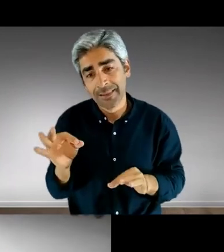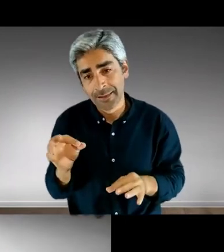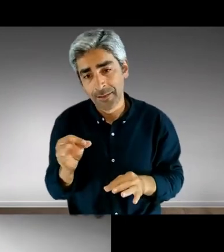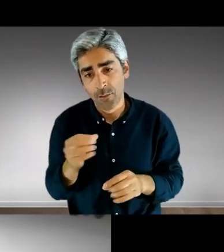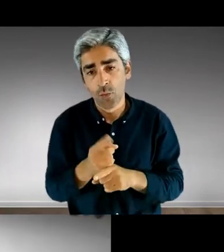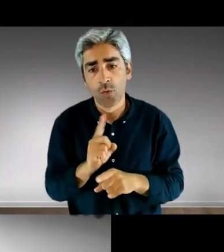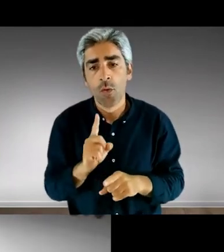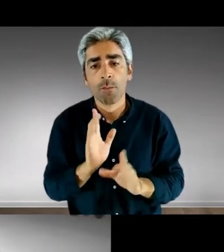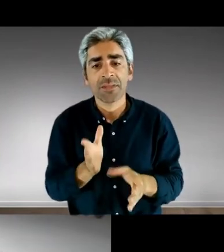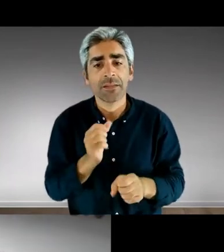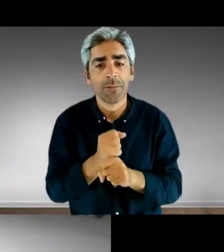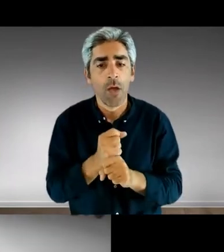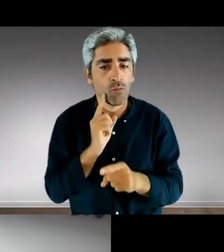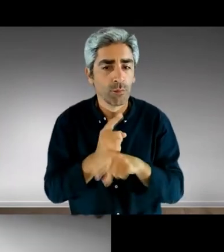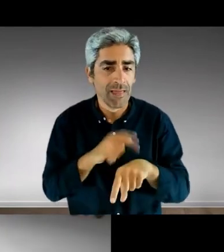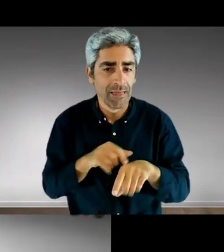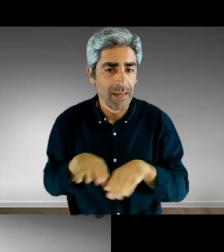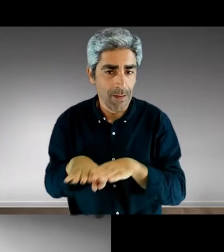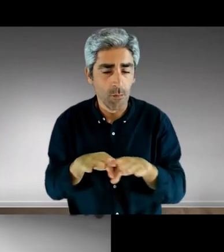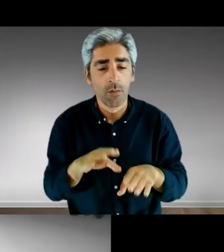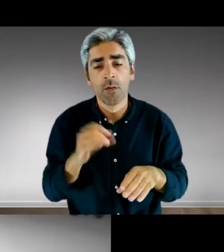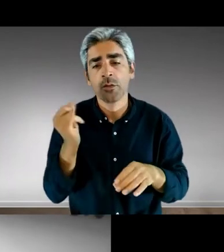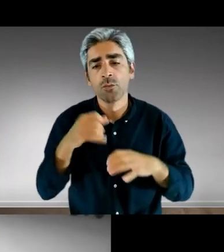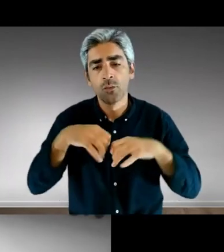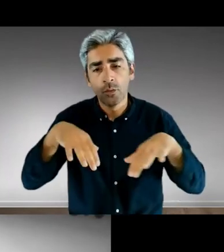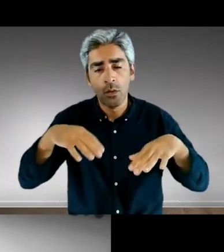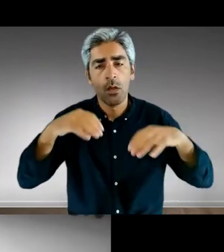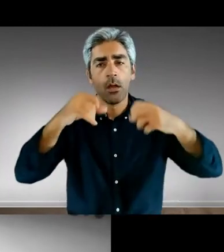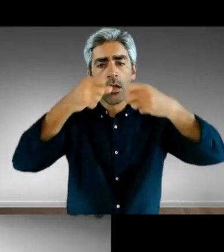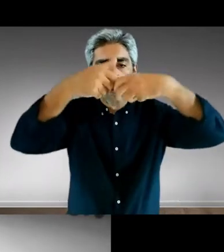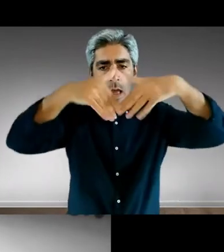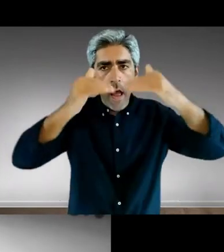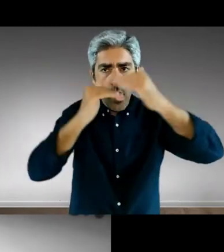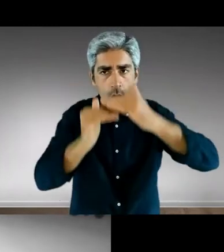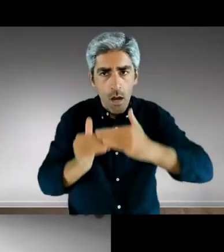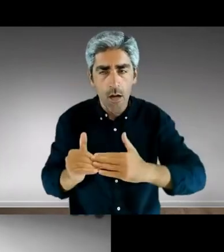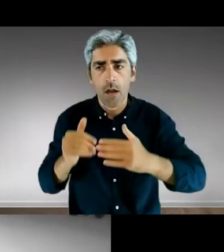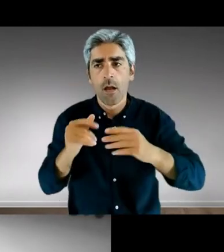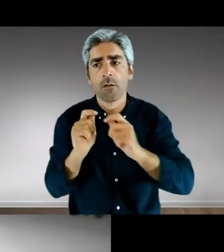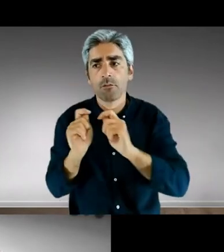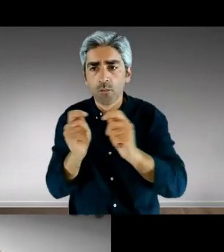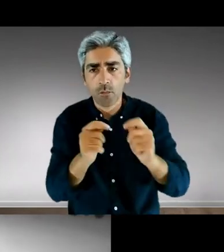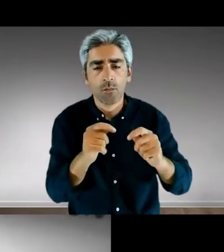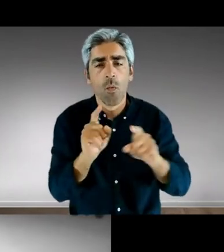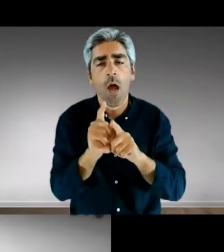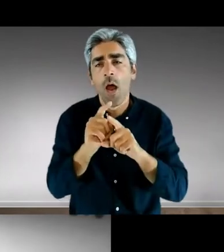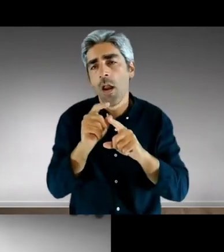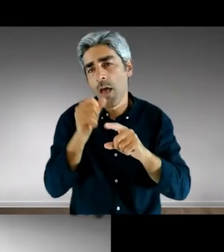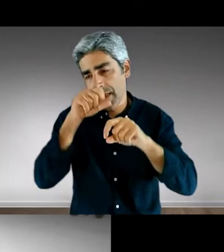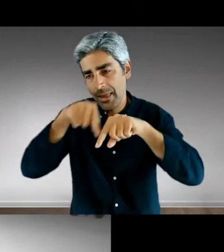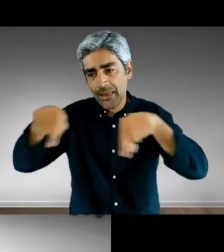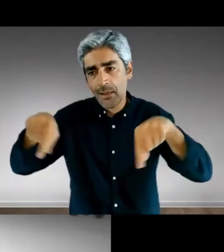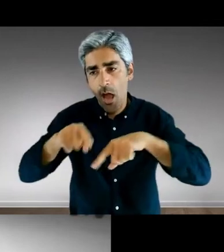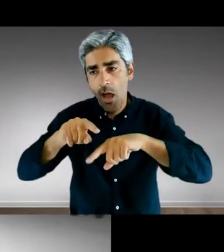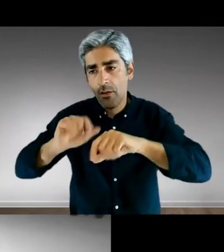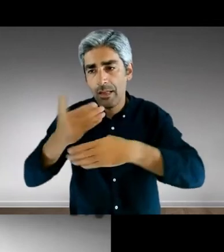trabalhar ao mesmo tempo, numa organização, com diferentes hierarquias, com diferentes estatutos, com diferentes, entre aspas, quintais, com diferentes pessoas a